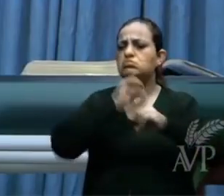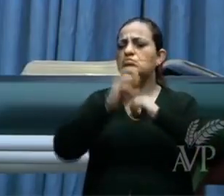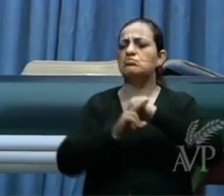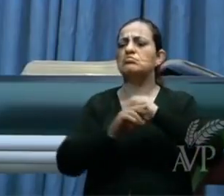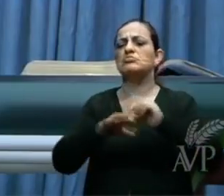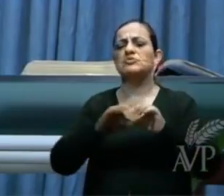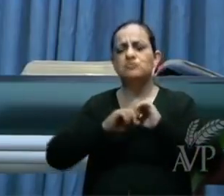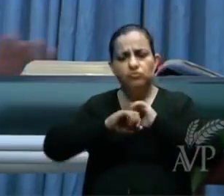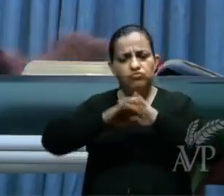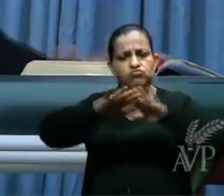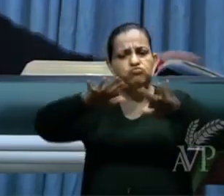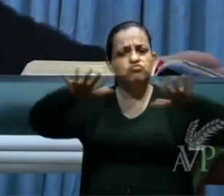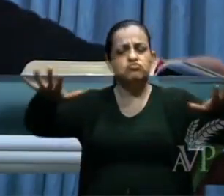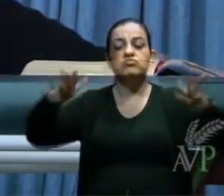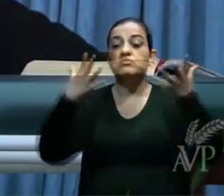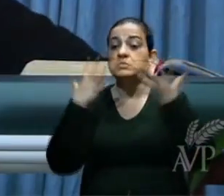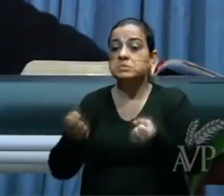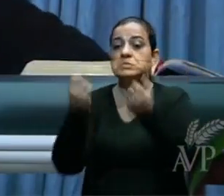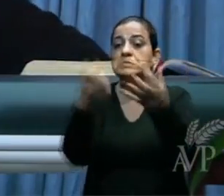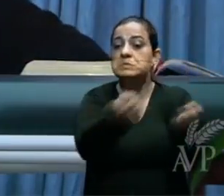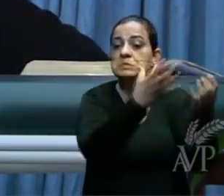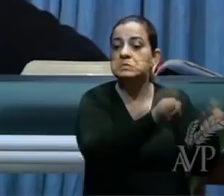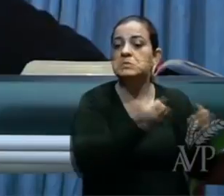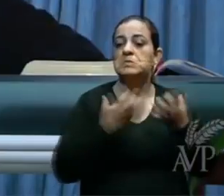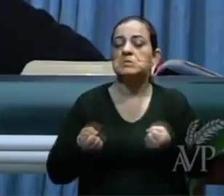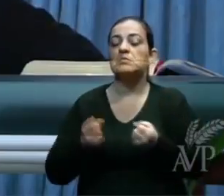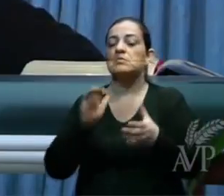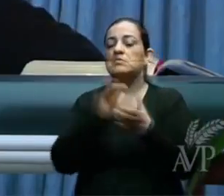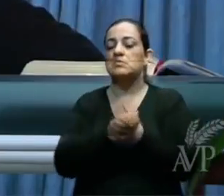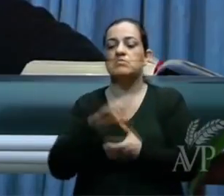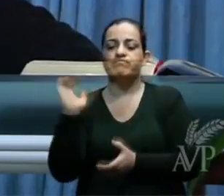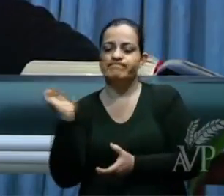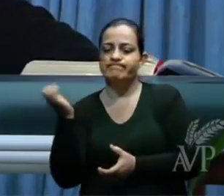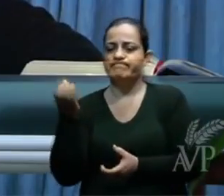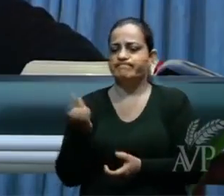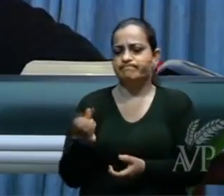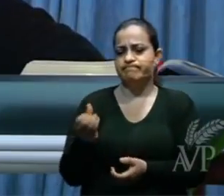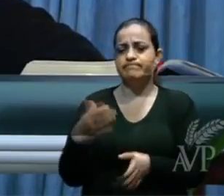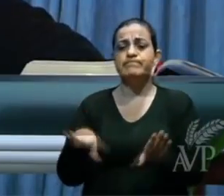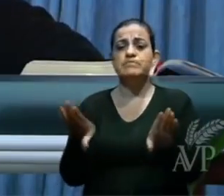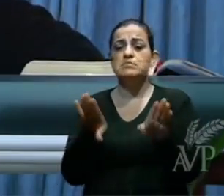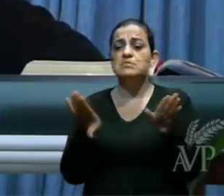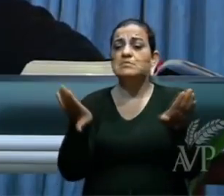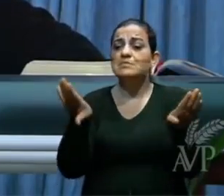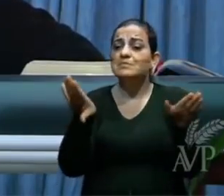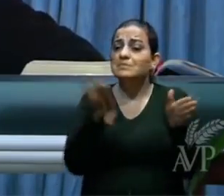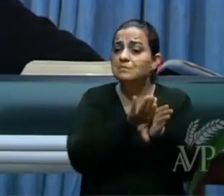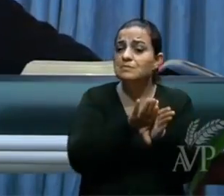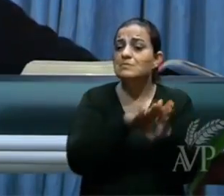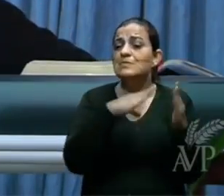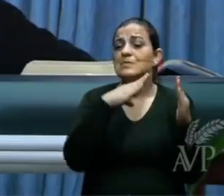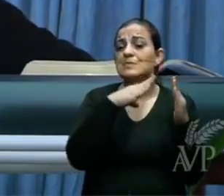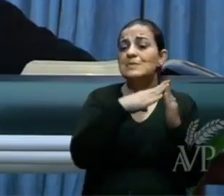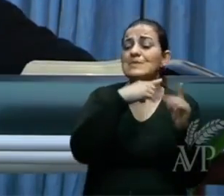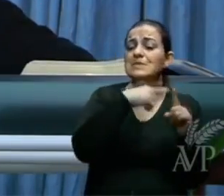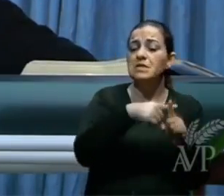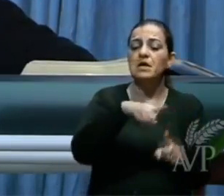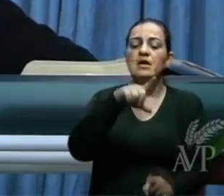e foi aceito e até a igrejas